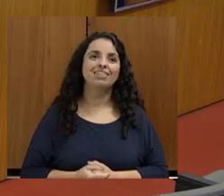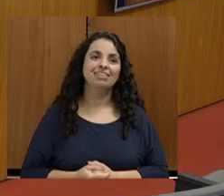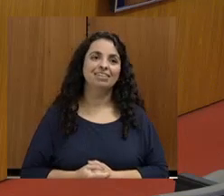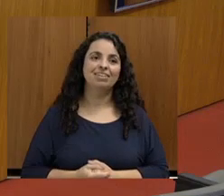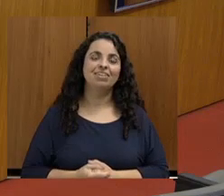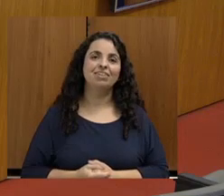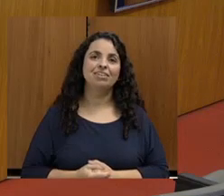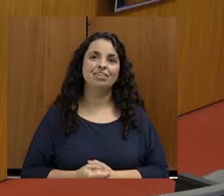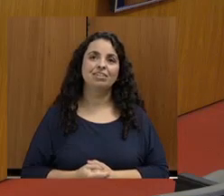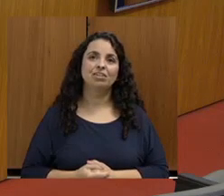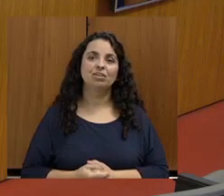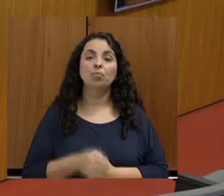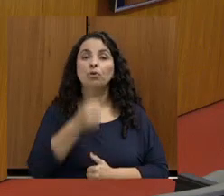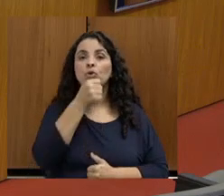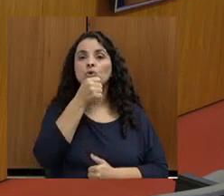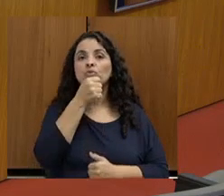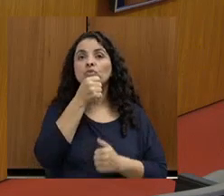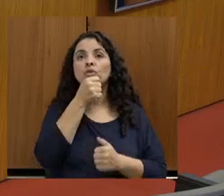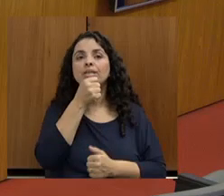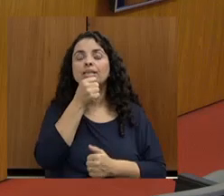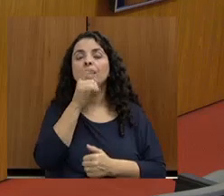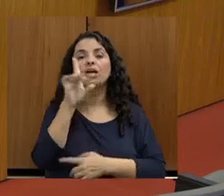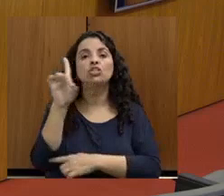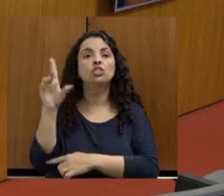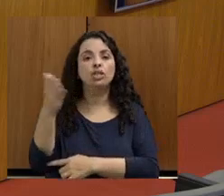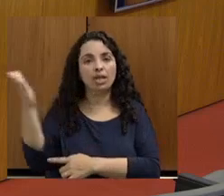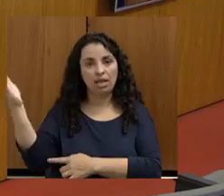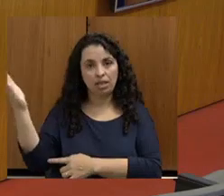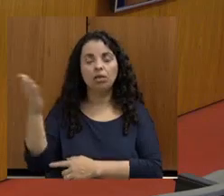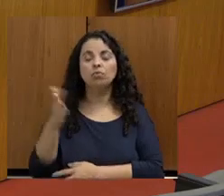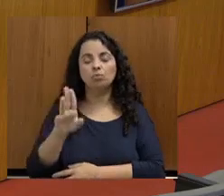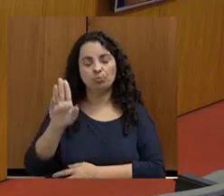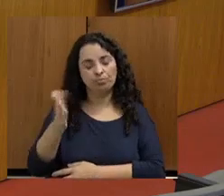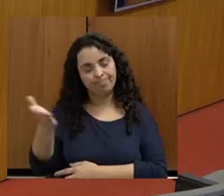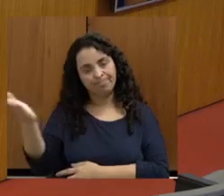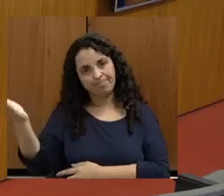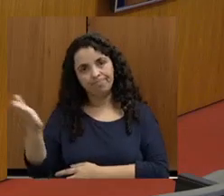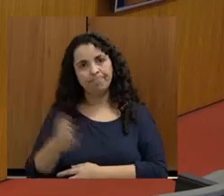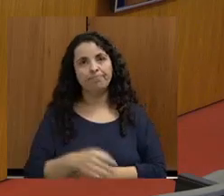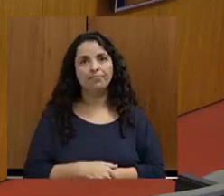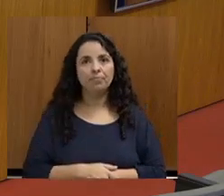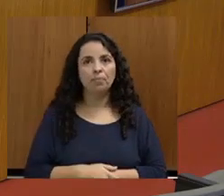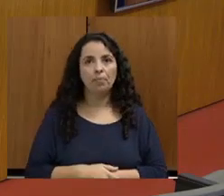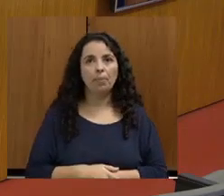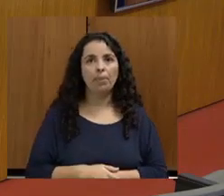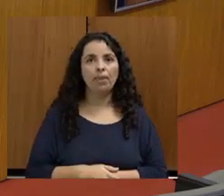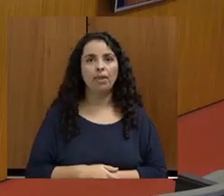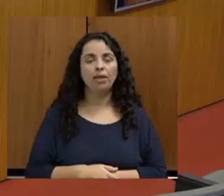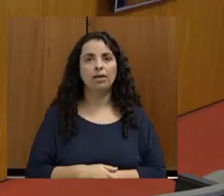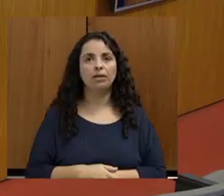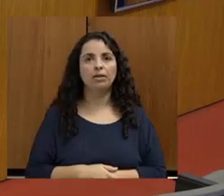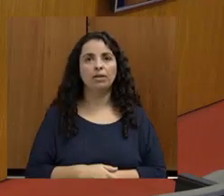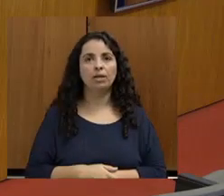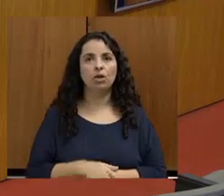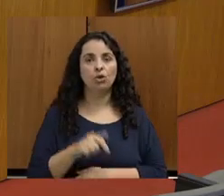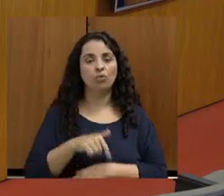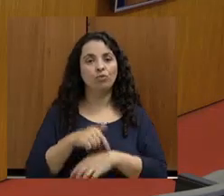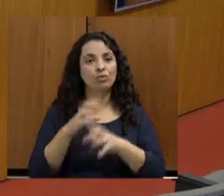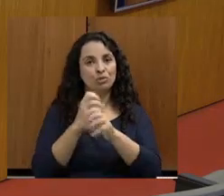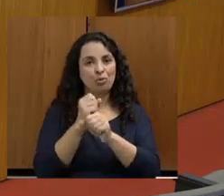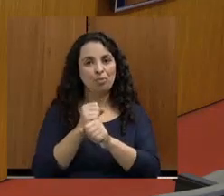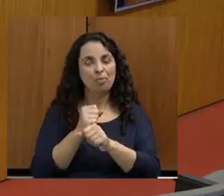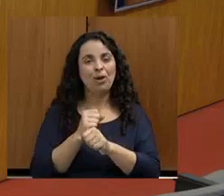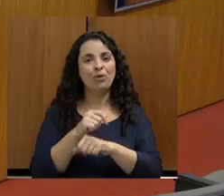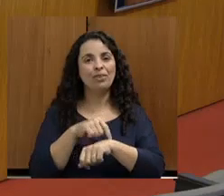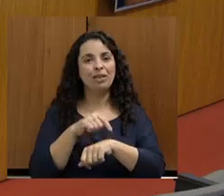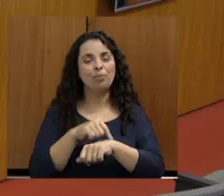O microfone está ali logo à minha direita, pode usá-lo ali. Eu vou marcar aqui porque dois